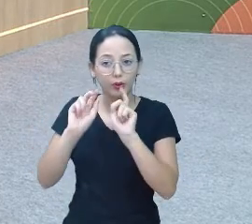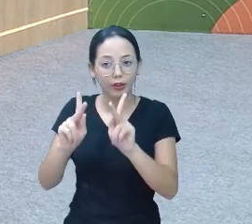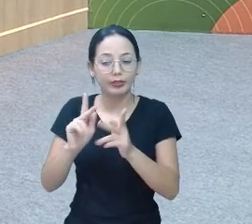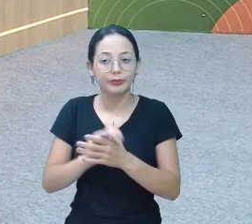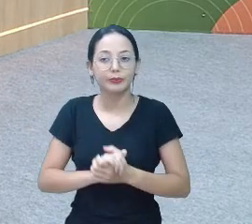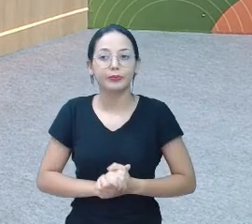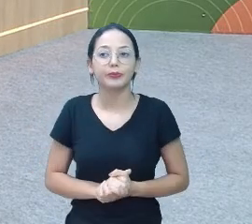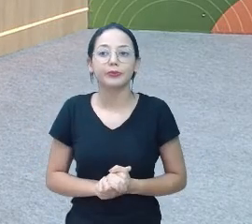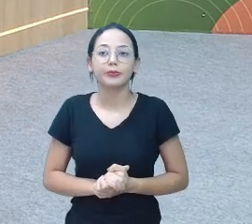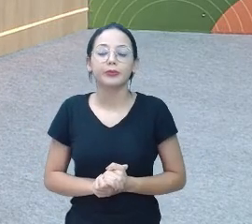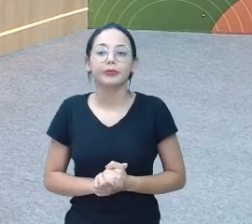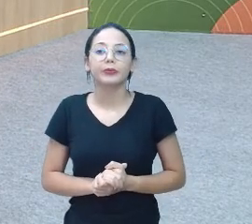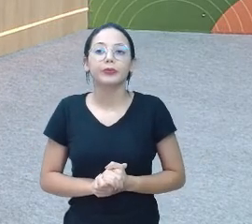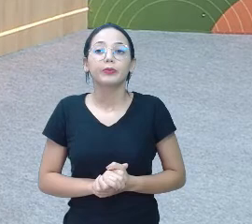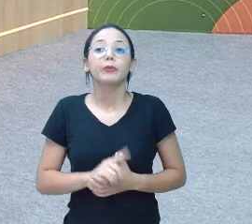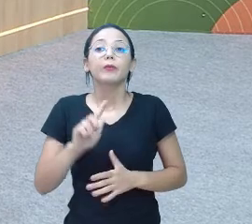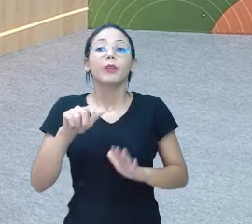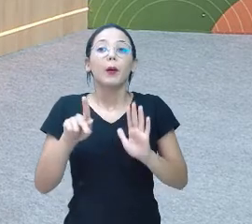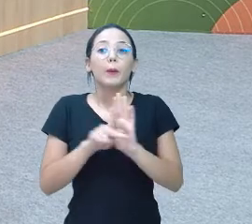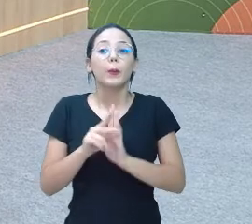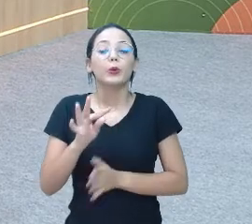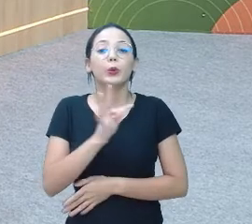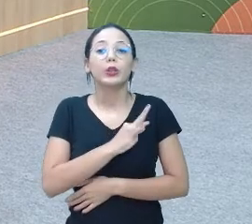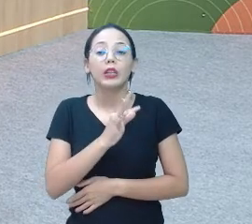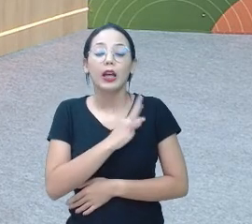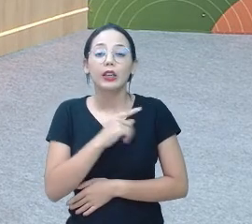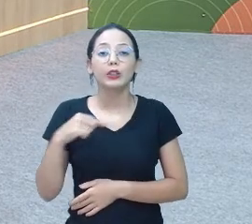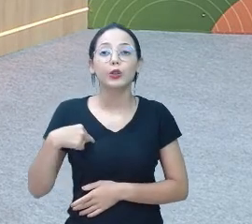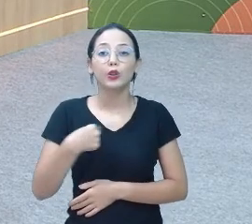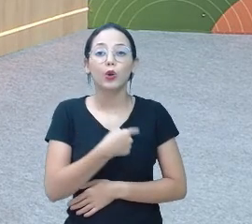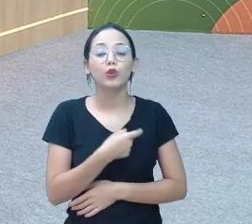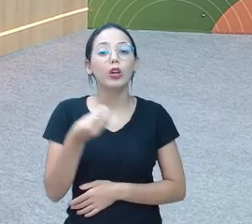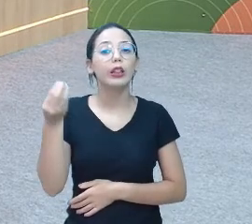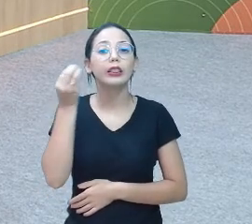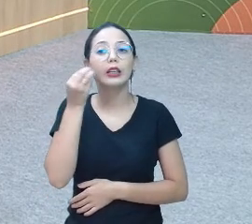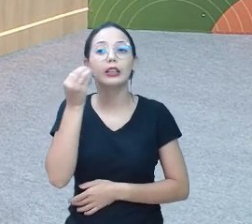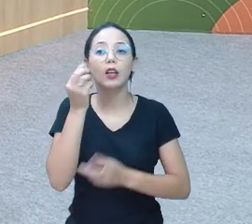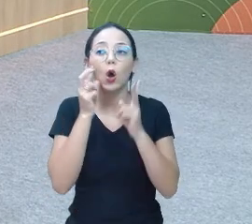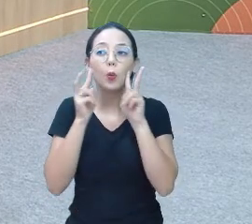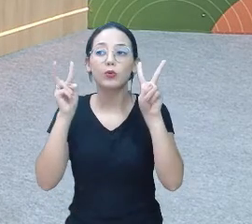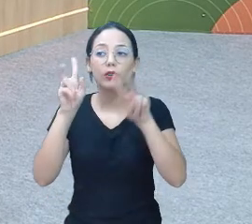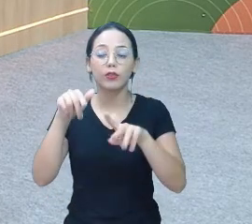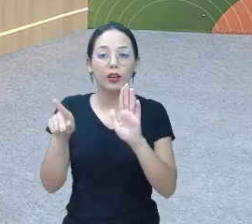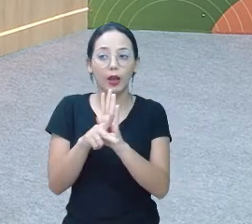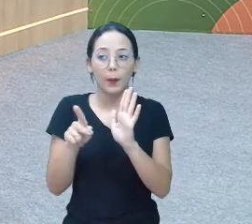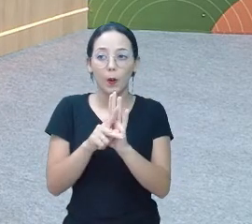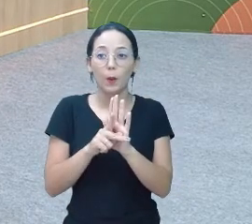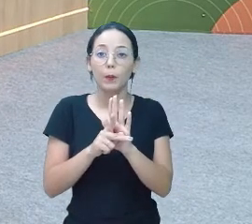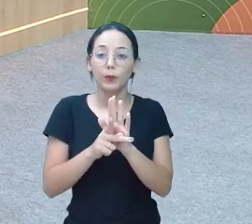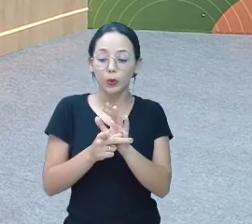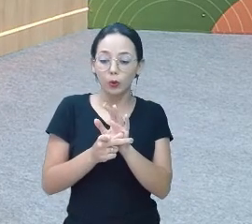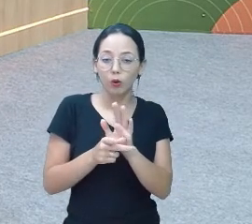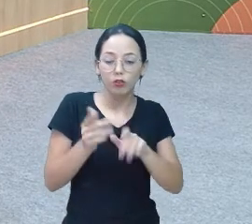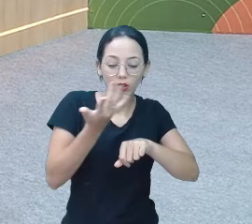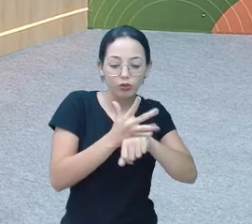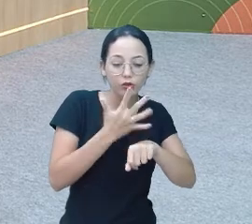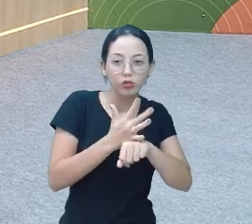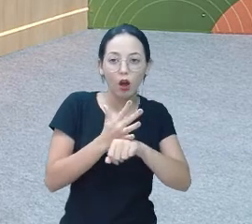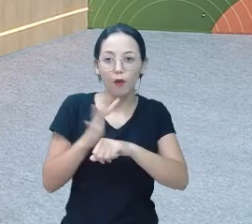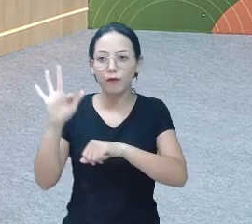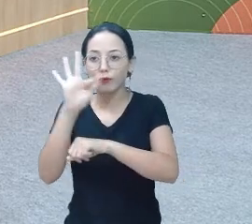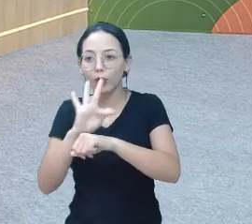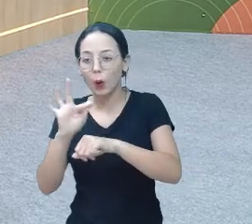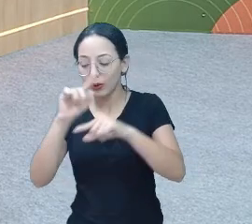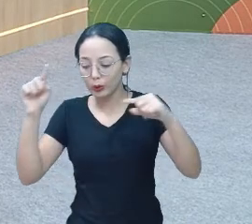tá certo? Então, essa é uma técnica e a gente vai tentar observar que essa construção vindo do prático para o